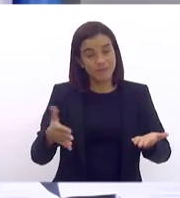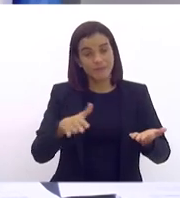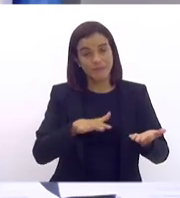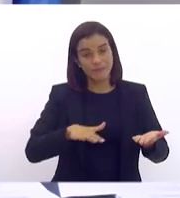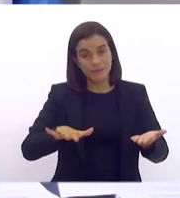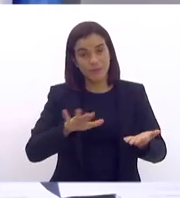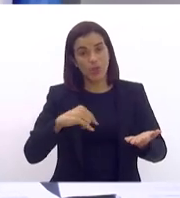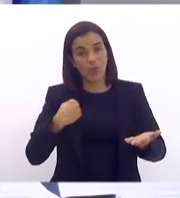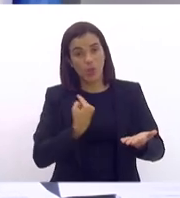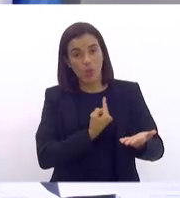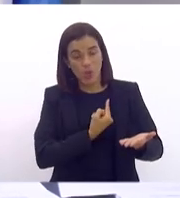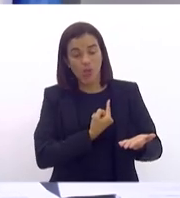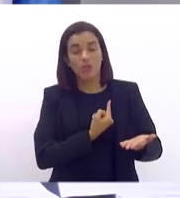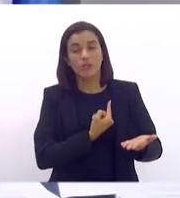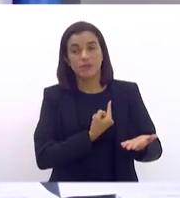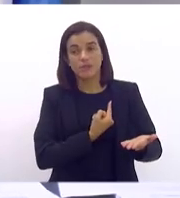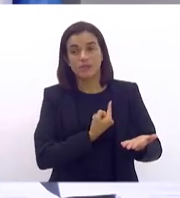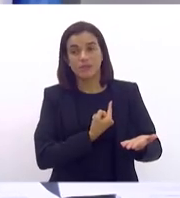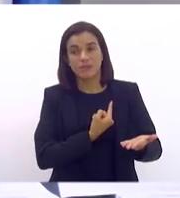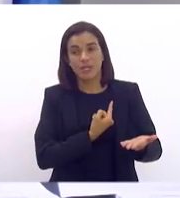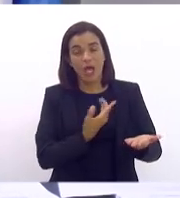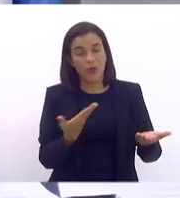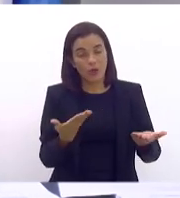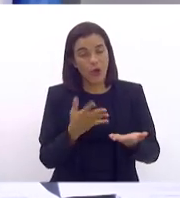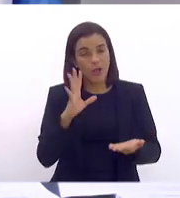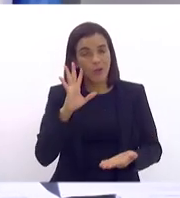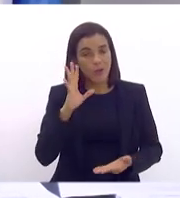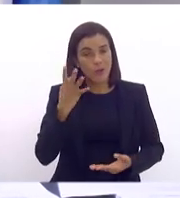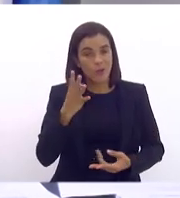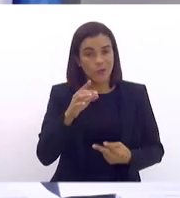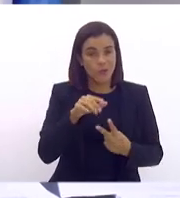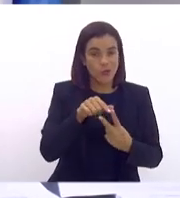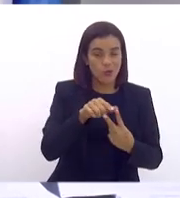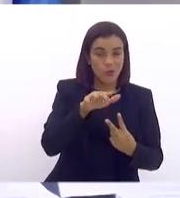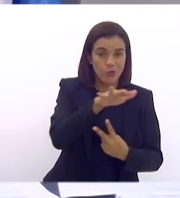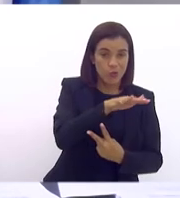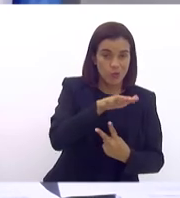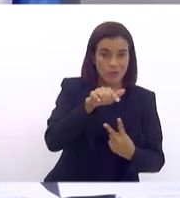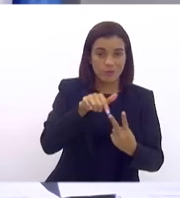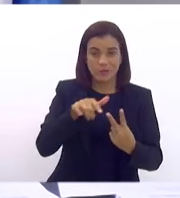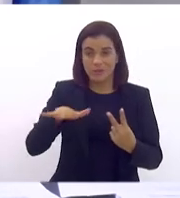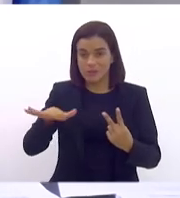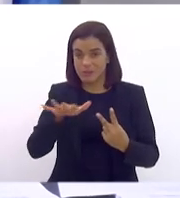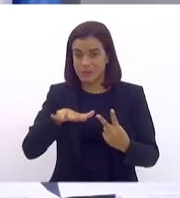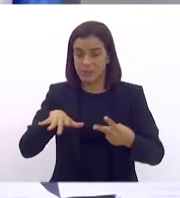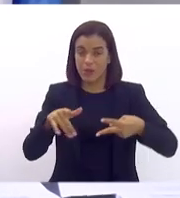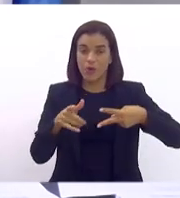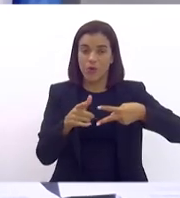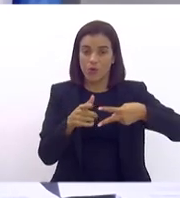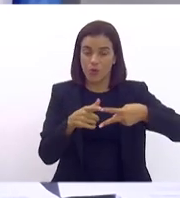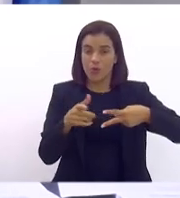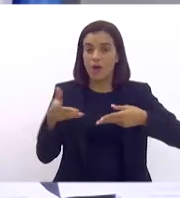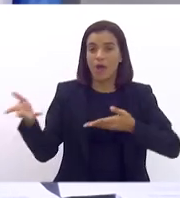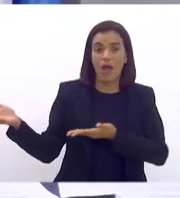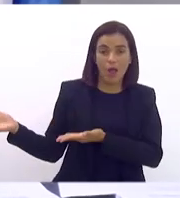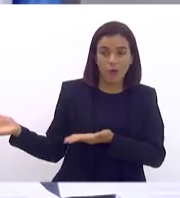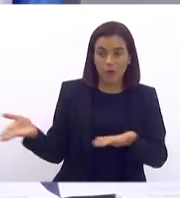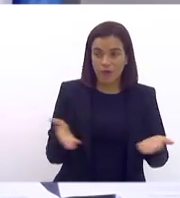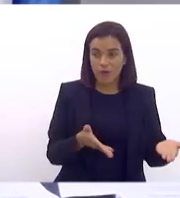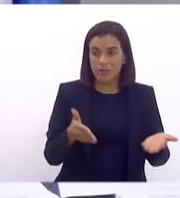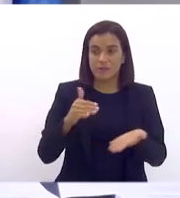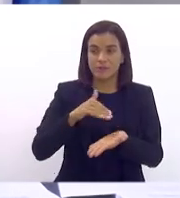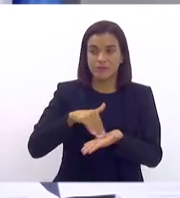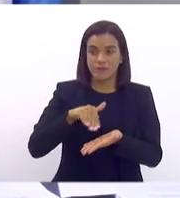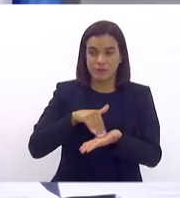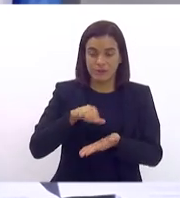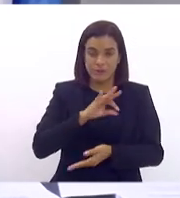a gente está deliberando duas situações. Uma delas, a convocação do secretário